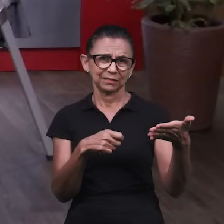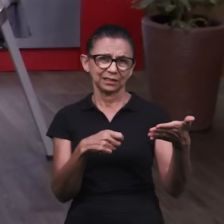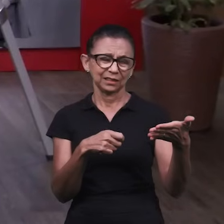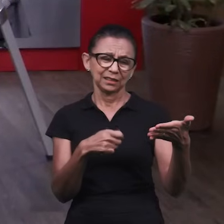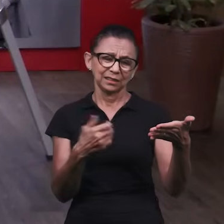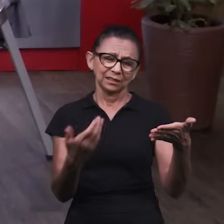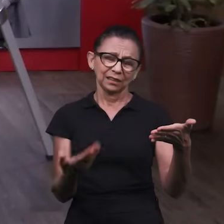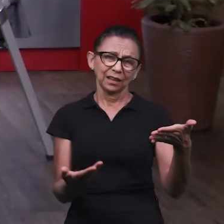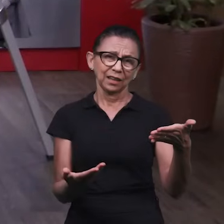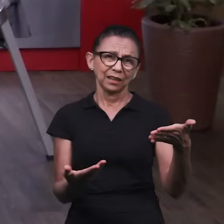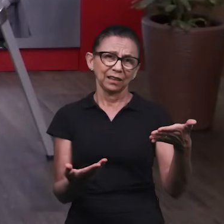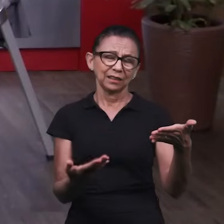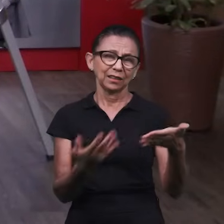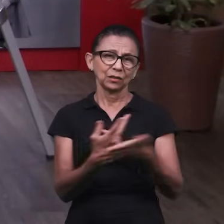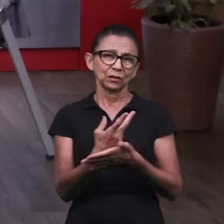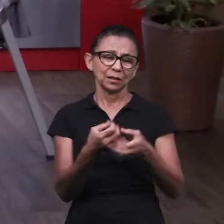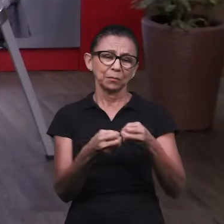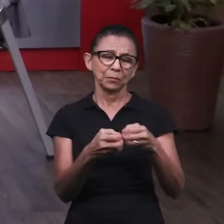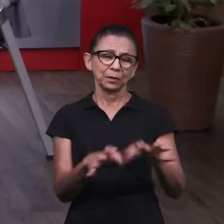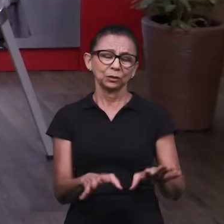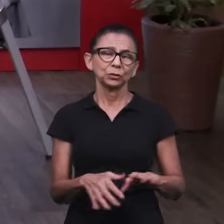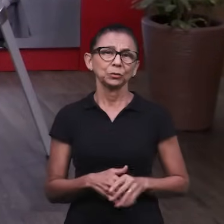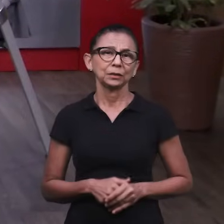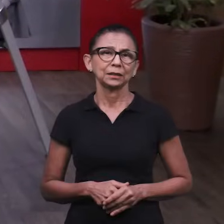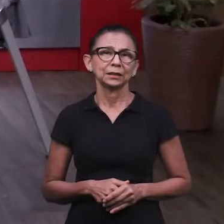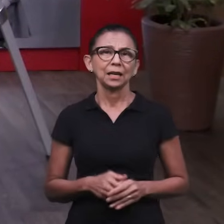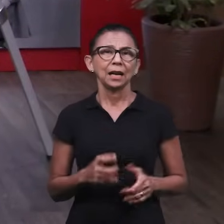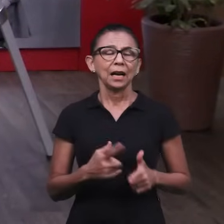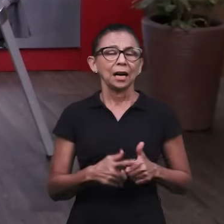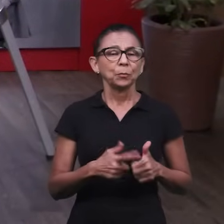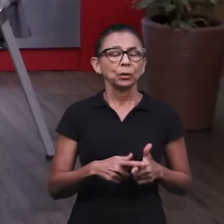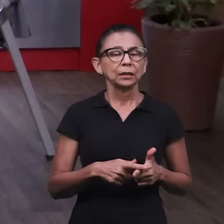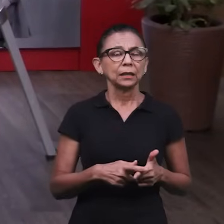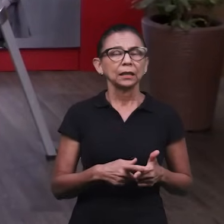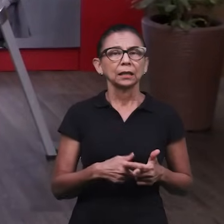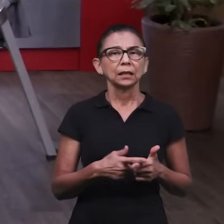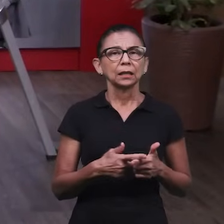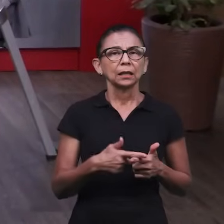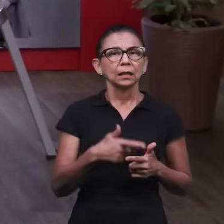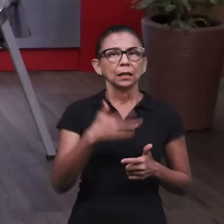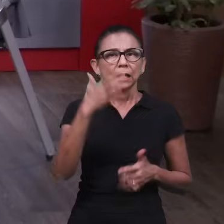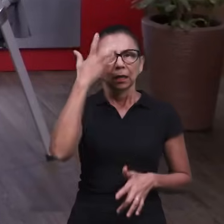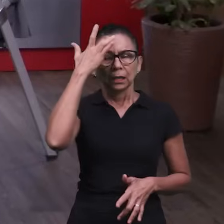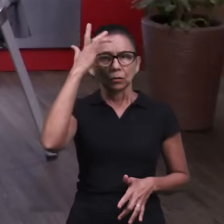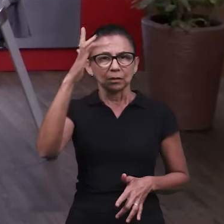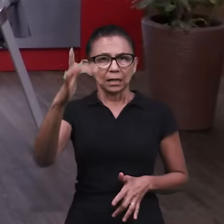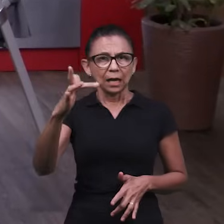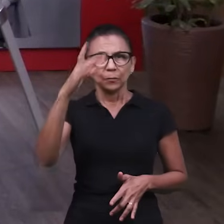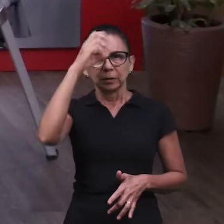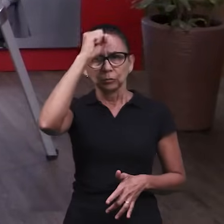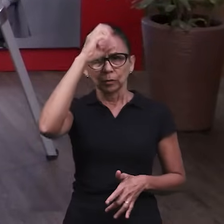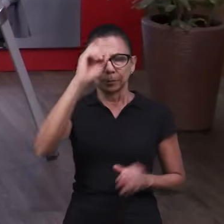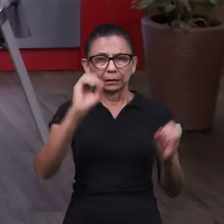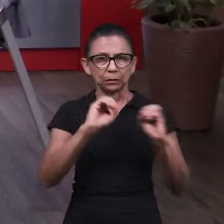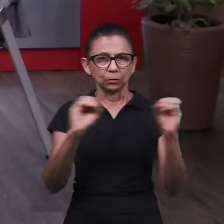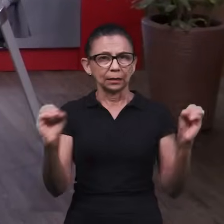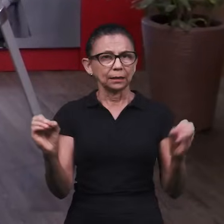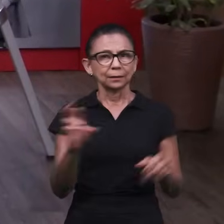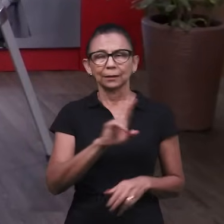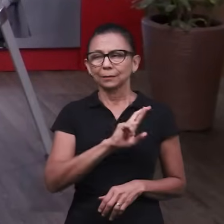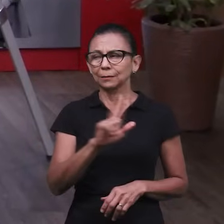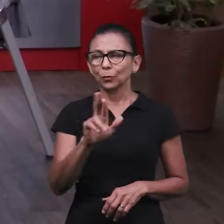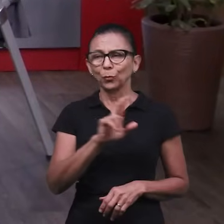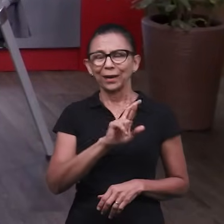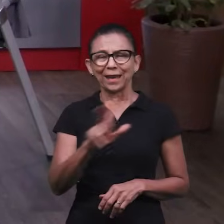prejudicados no desempenho, não porque eles não sabem, é que para eles contar o que eles sabem naquele tempo, naquele